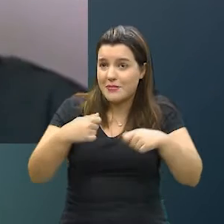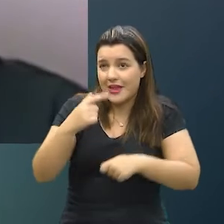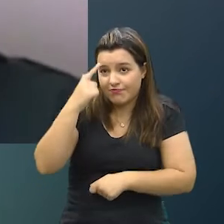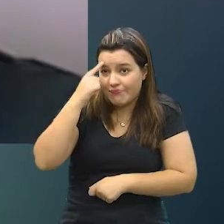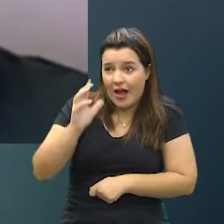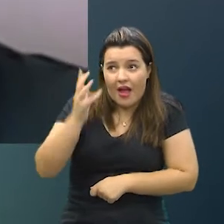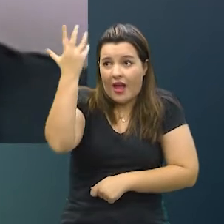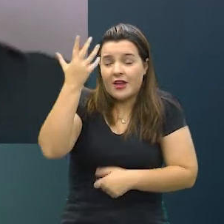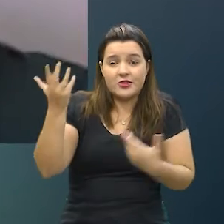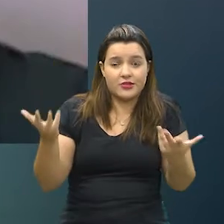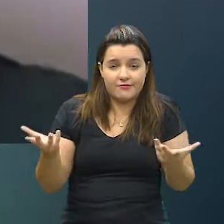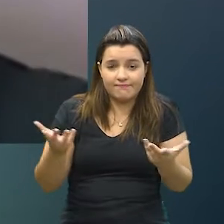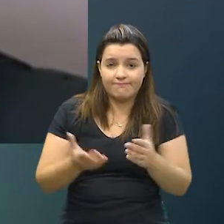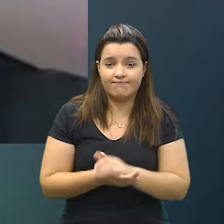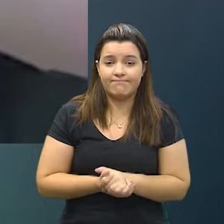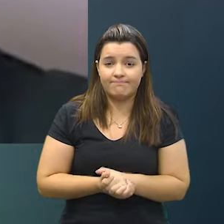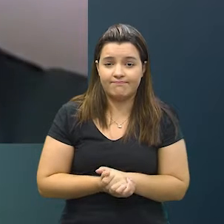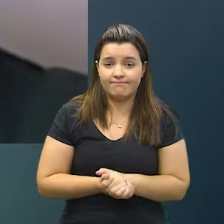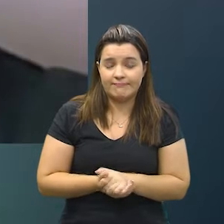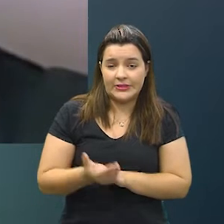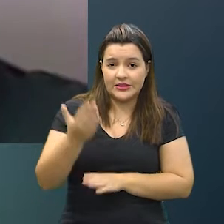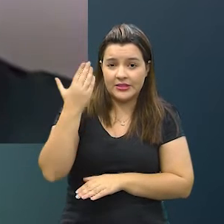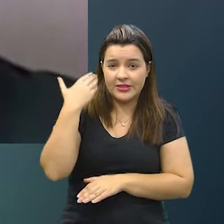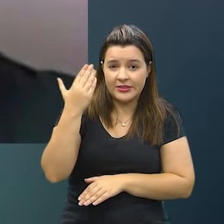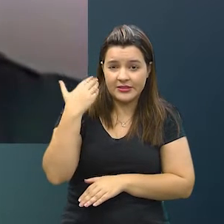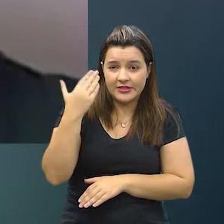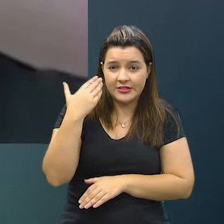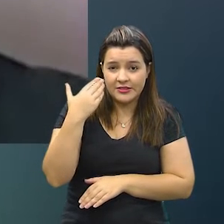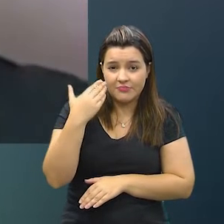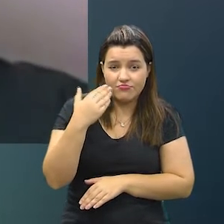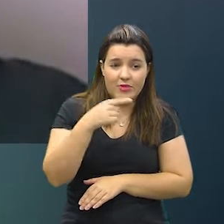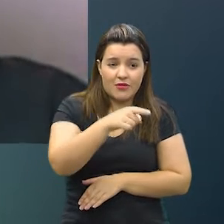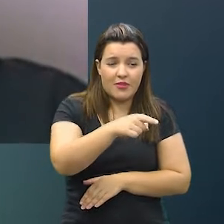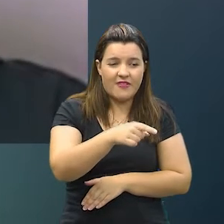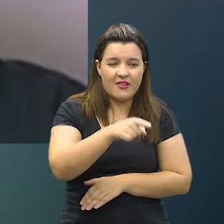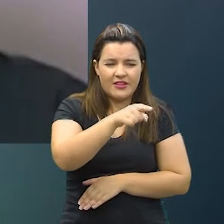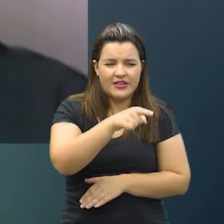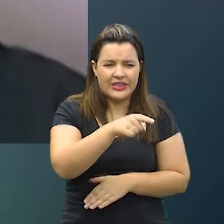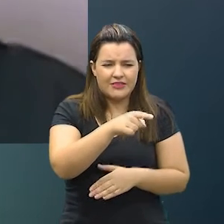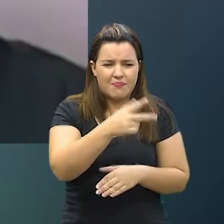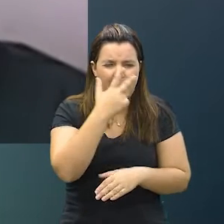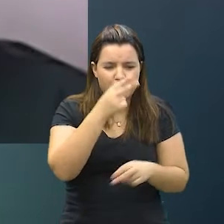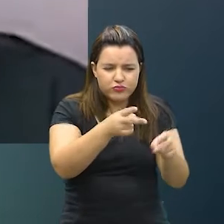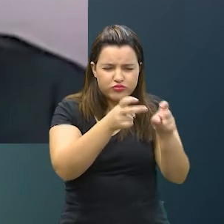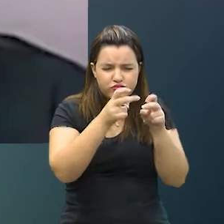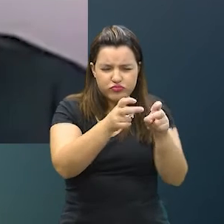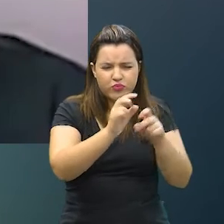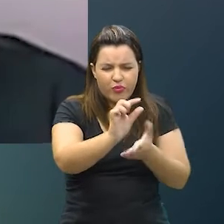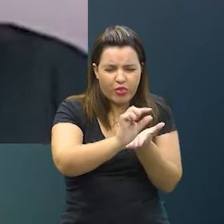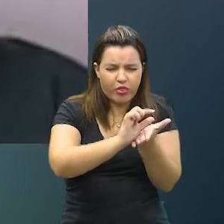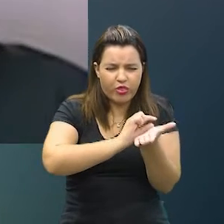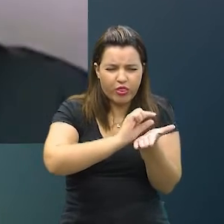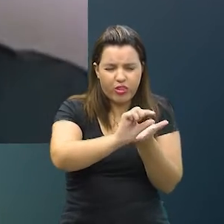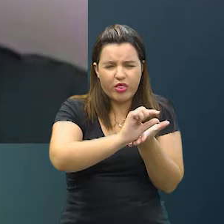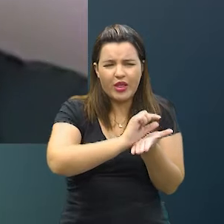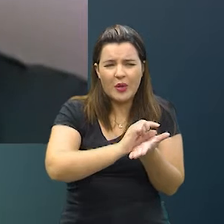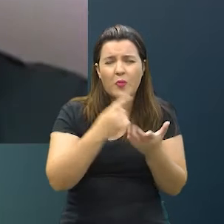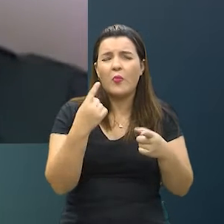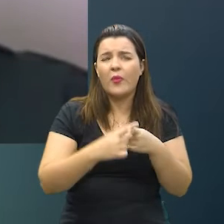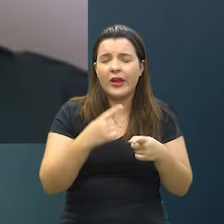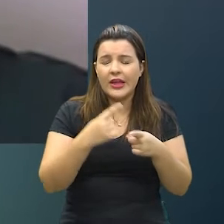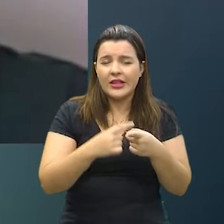numa solução. O que era um serviço para mim que não era tão rentável, por que que ele não era tão rentável? Era por causa